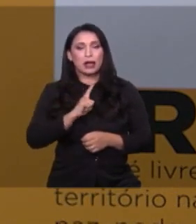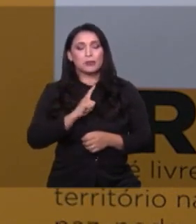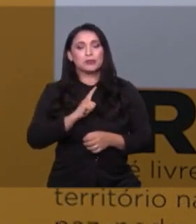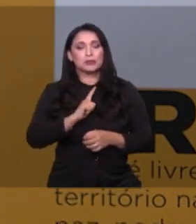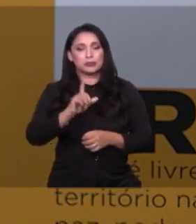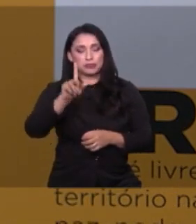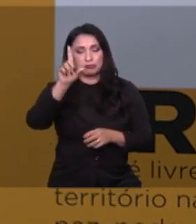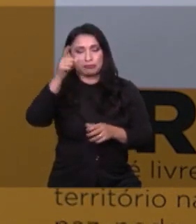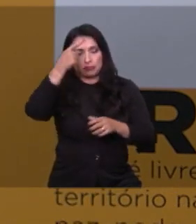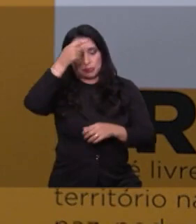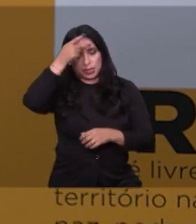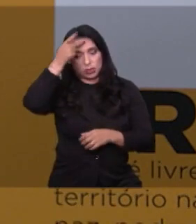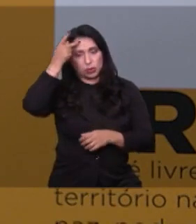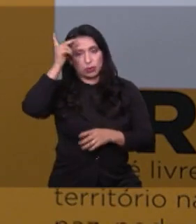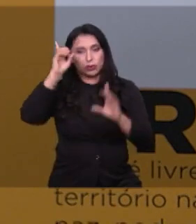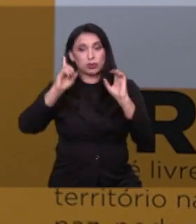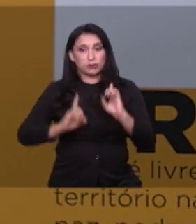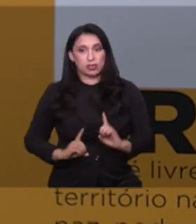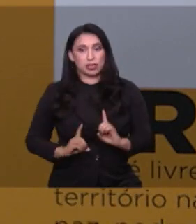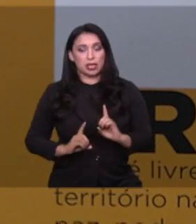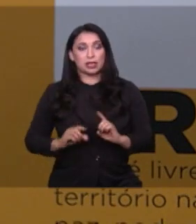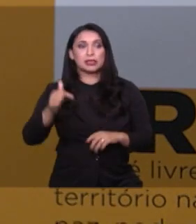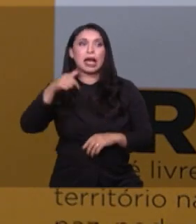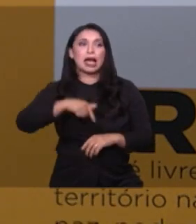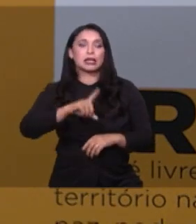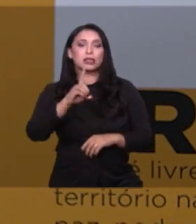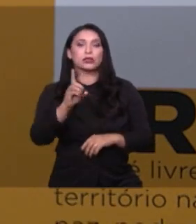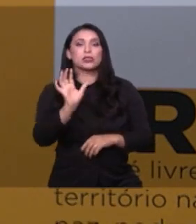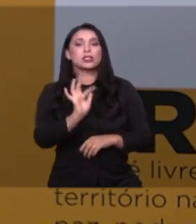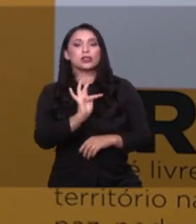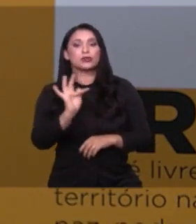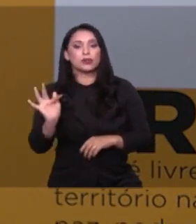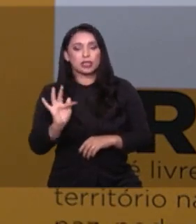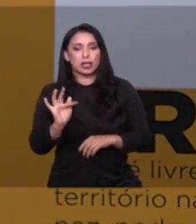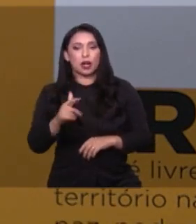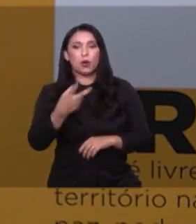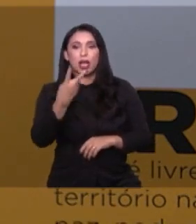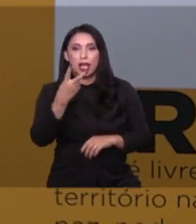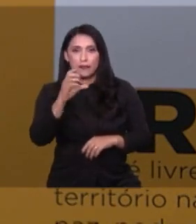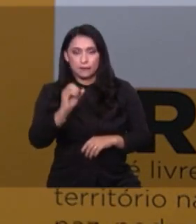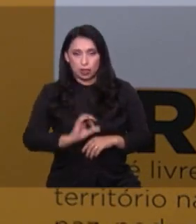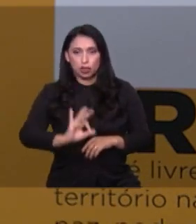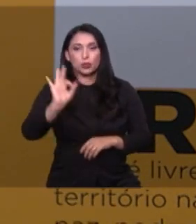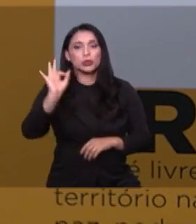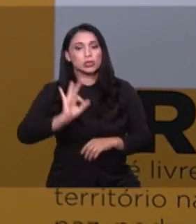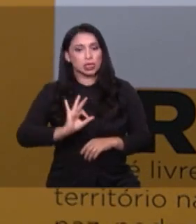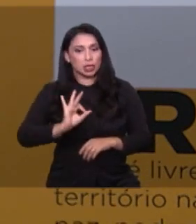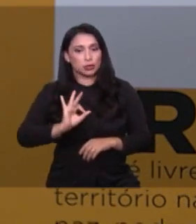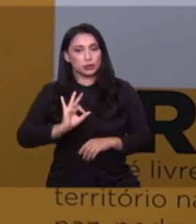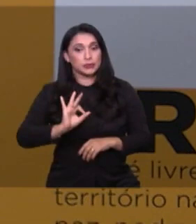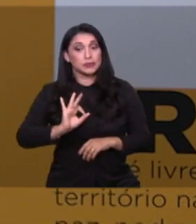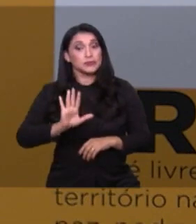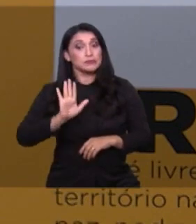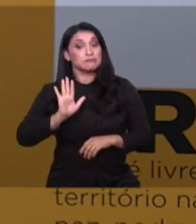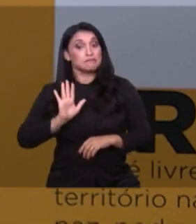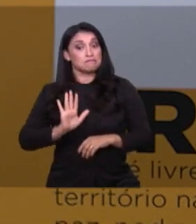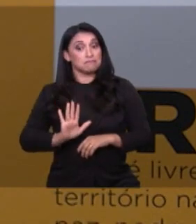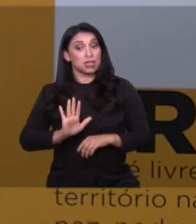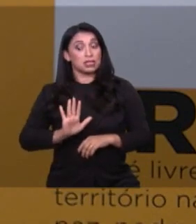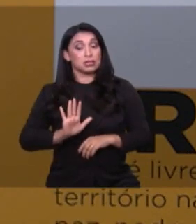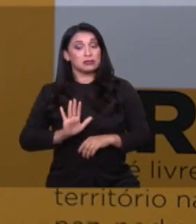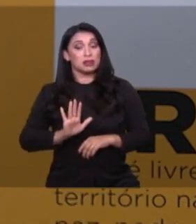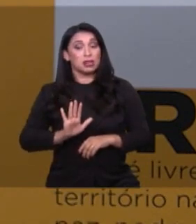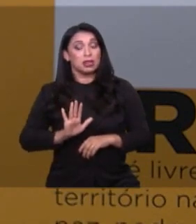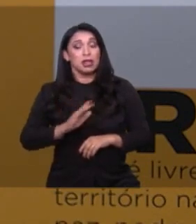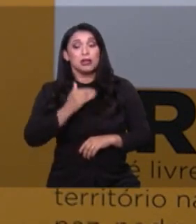CF. E aqui no DF já é fixada, é 20%. Mas adianta que a